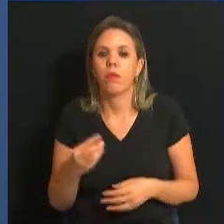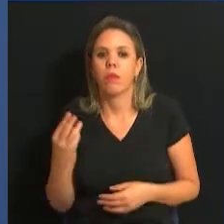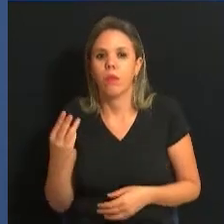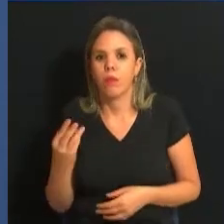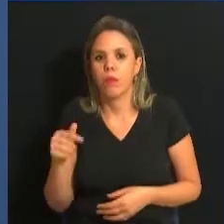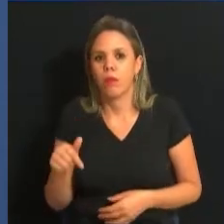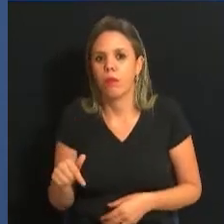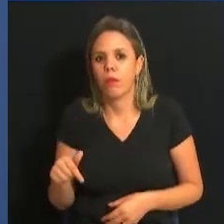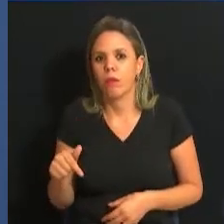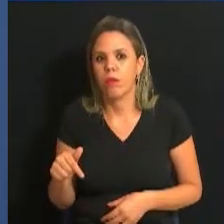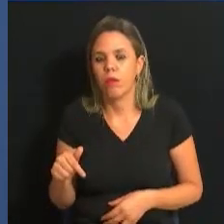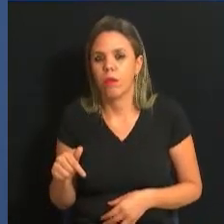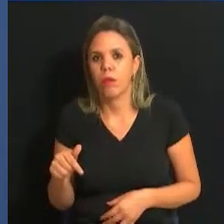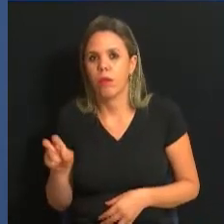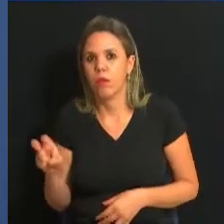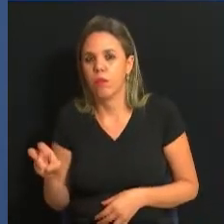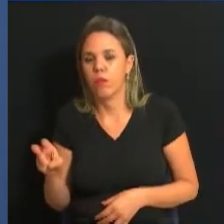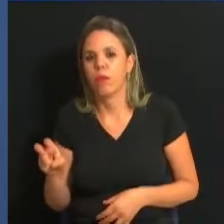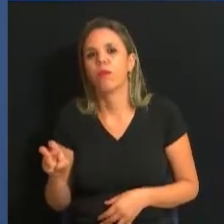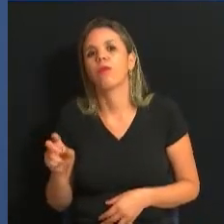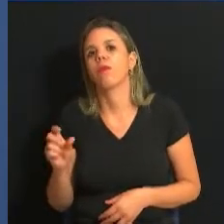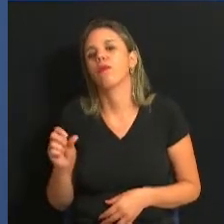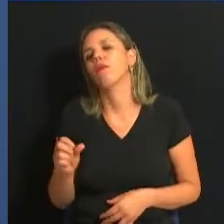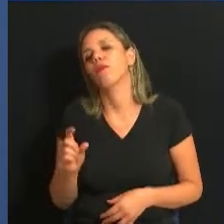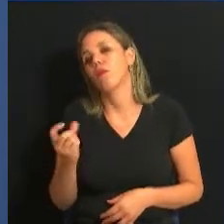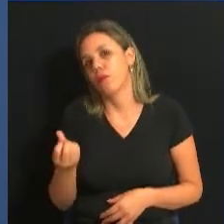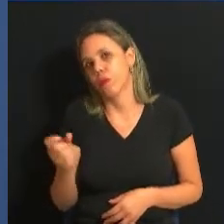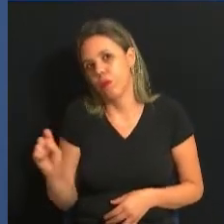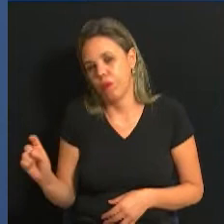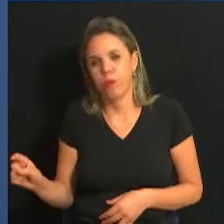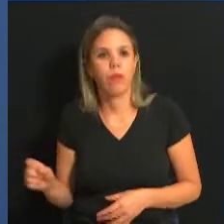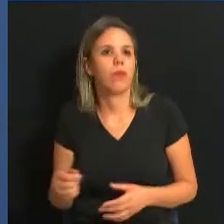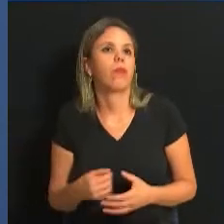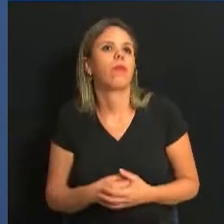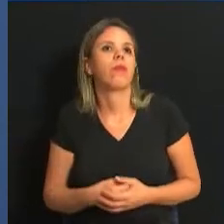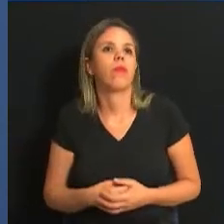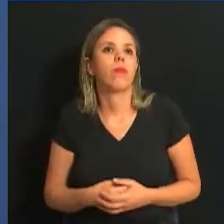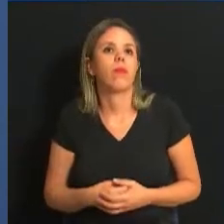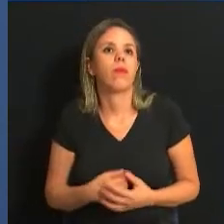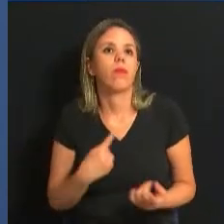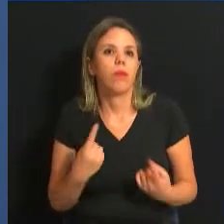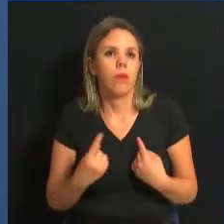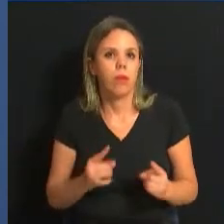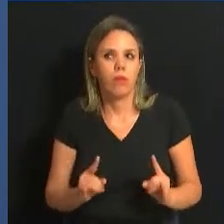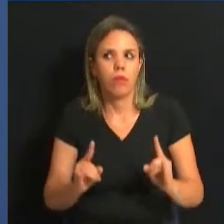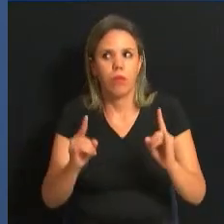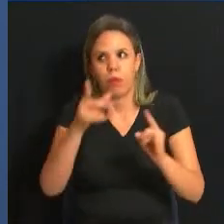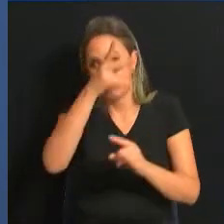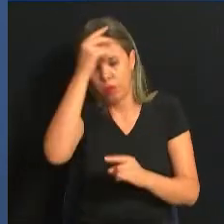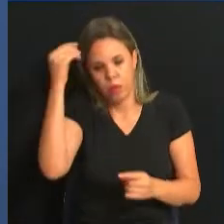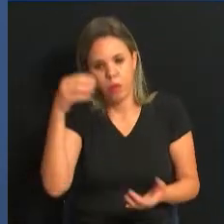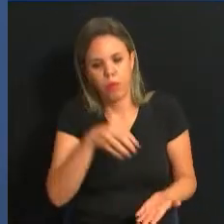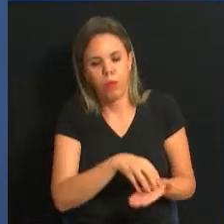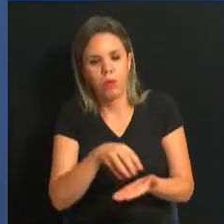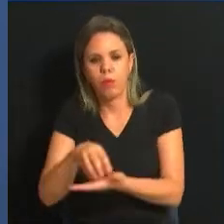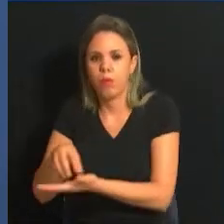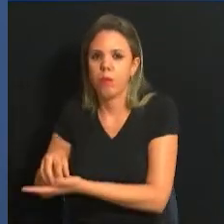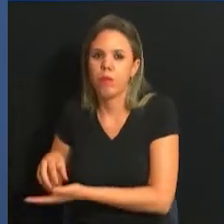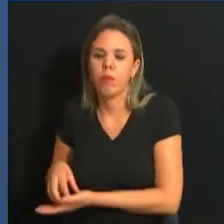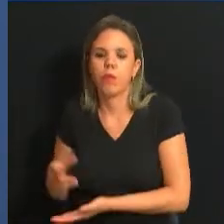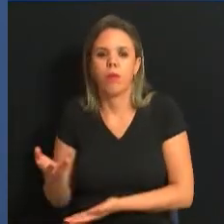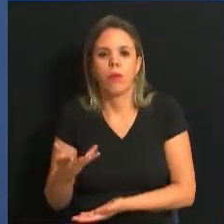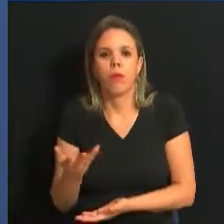37556000 ou no Porta Aberta, que fica lá na Avenida Anchieta 200, nos postos do Agiliza Campinas, que a gente tem